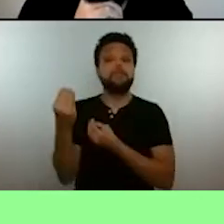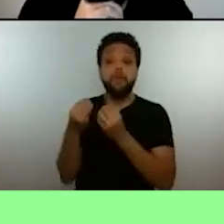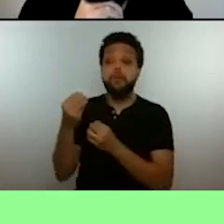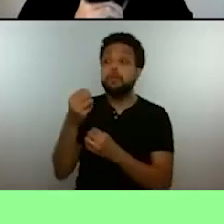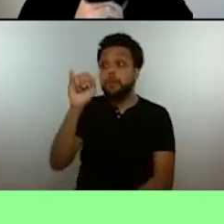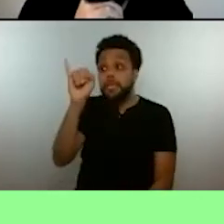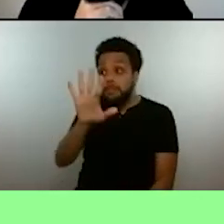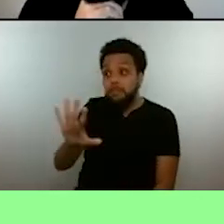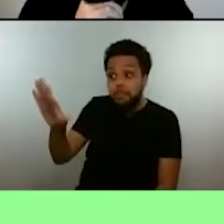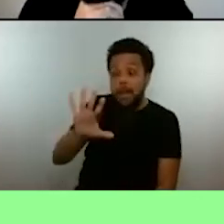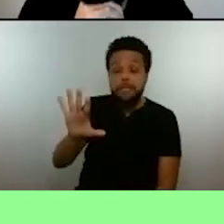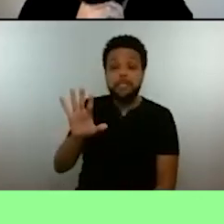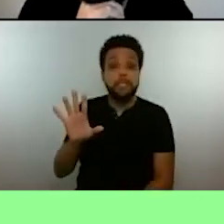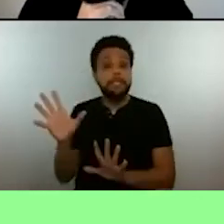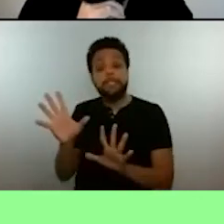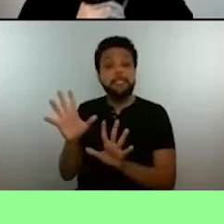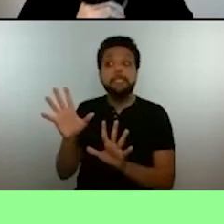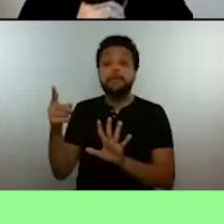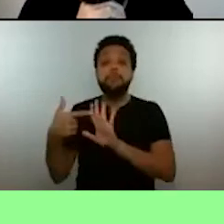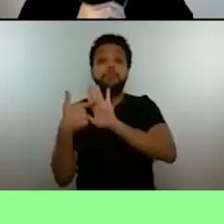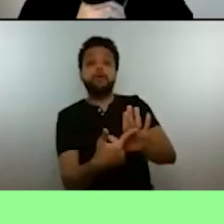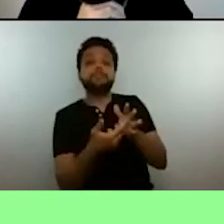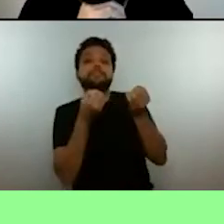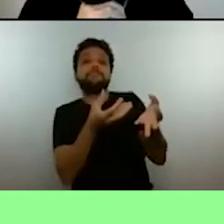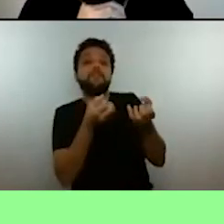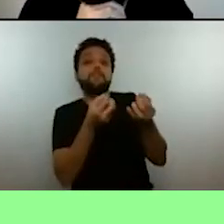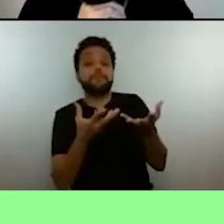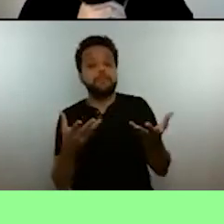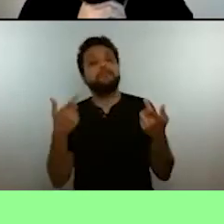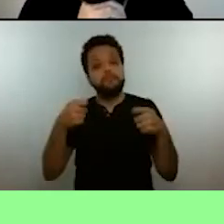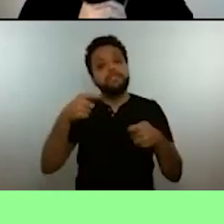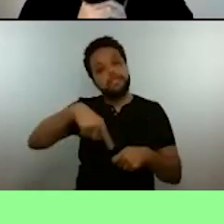passando a informação que você quer passar? Você entender isso também.